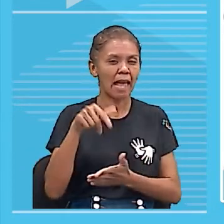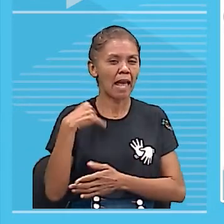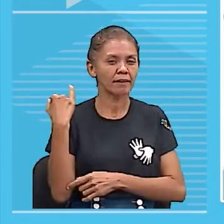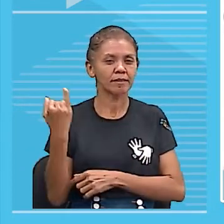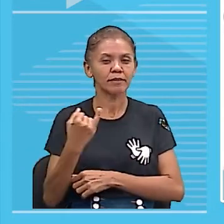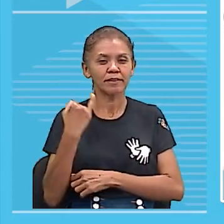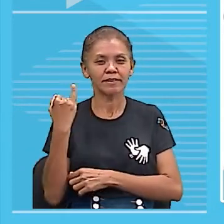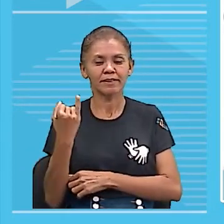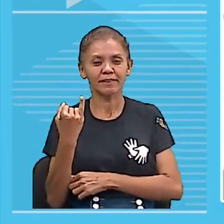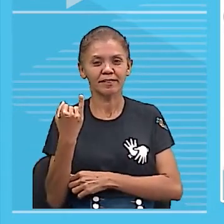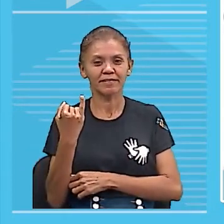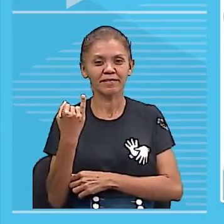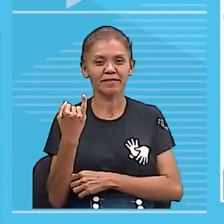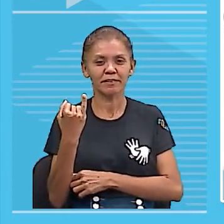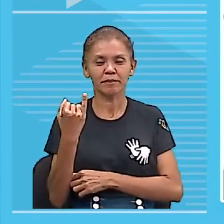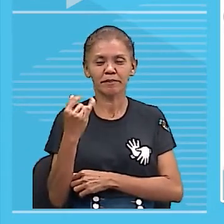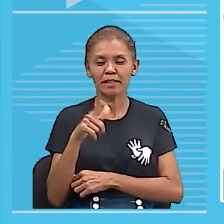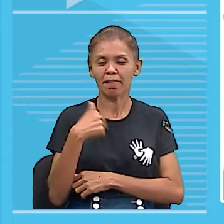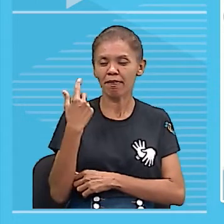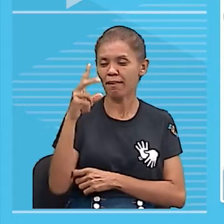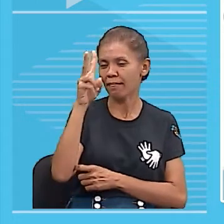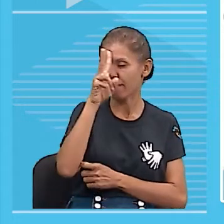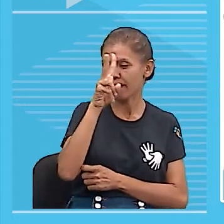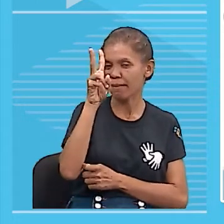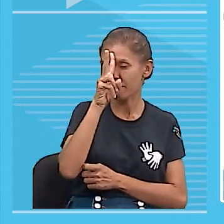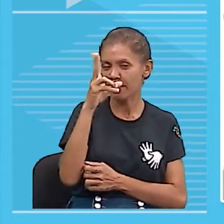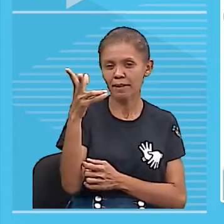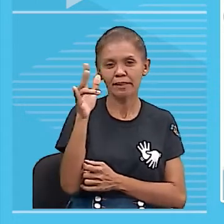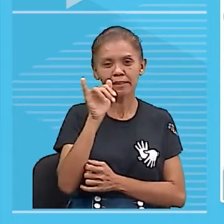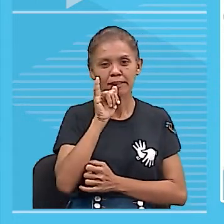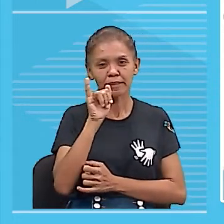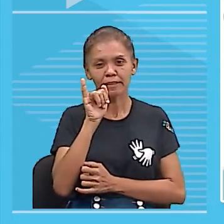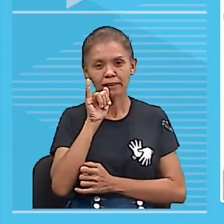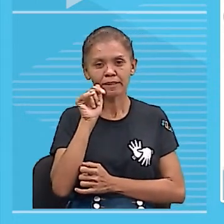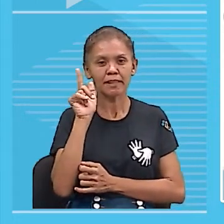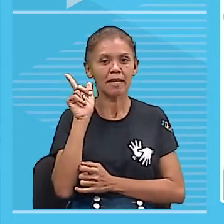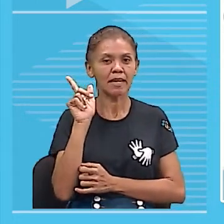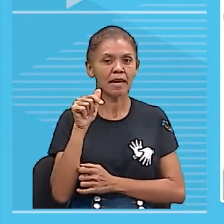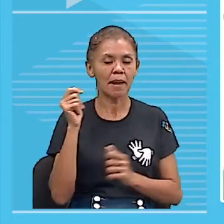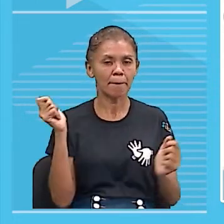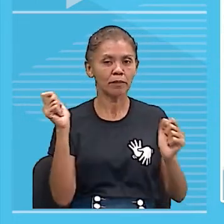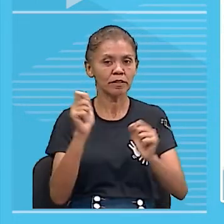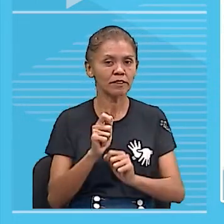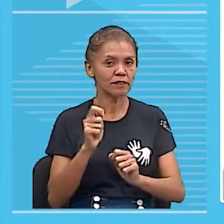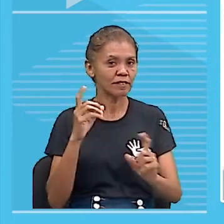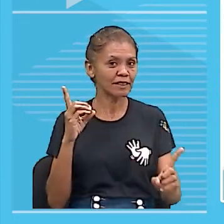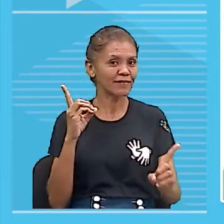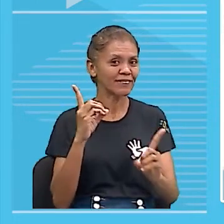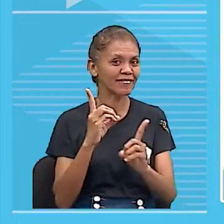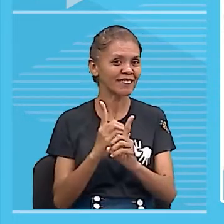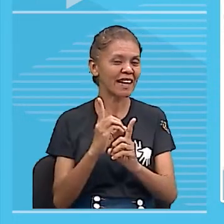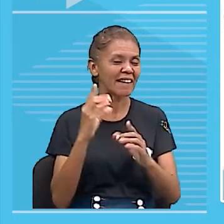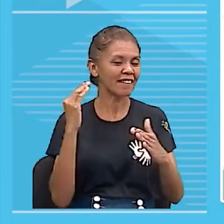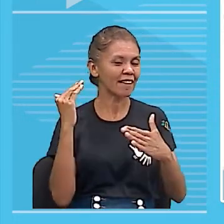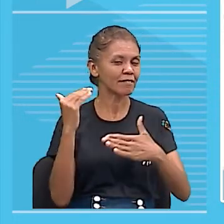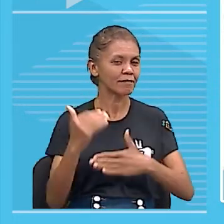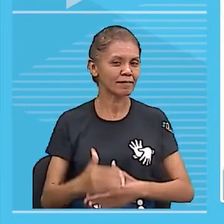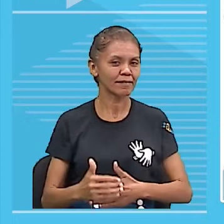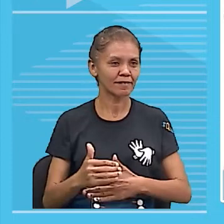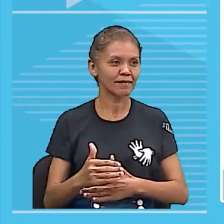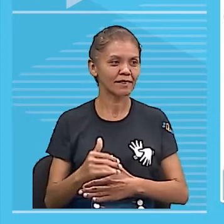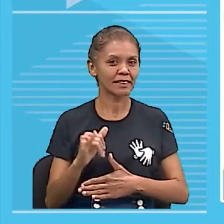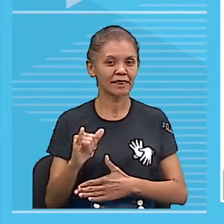muito importante da gente ir lembrar desses exemplos podem estar presente na nossa provinha né que ainda não